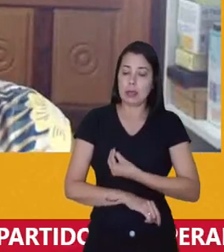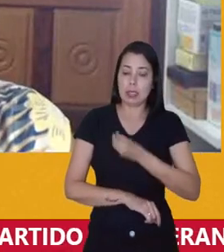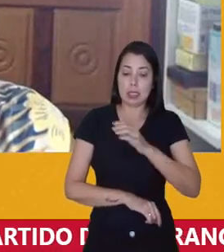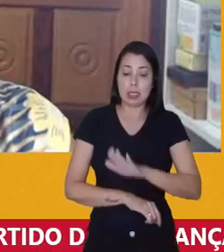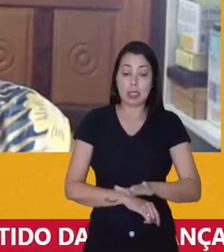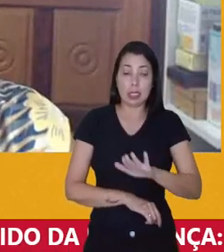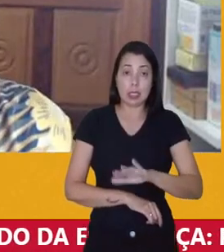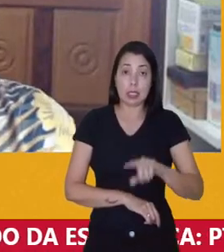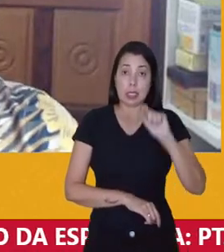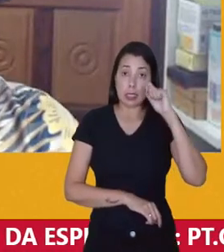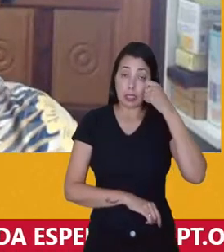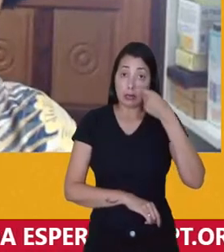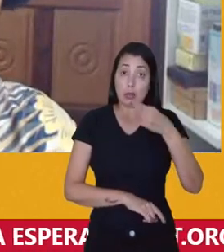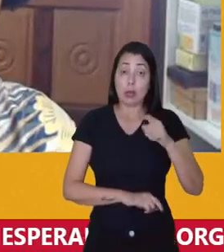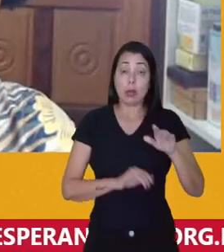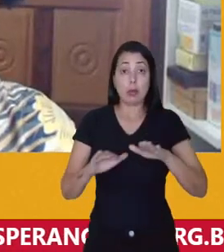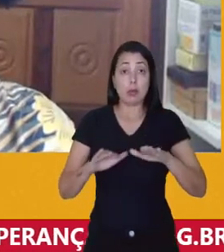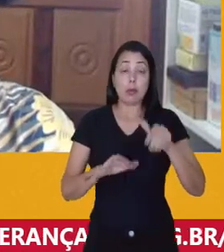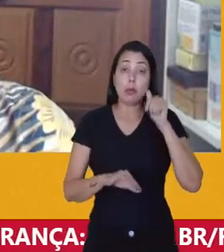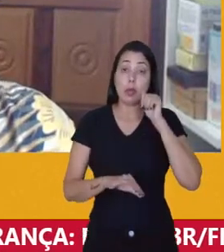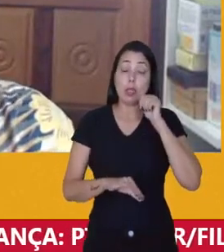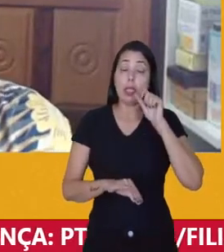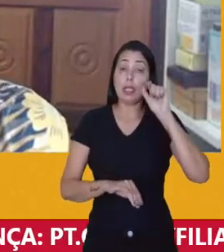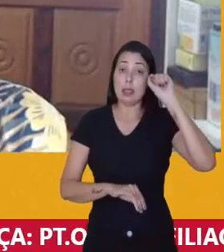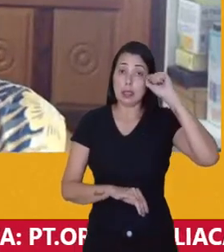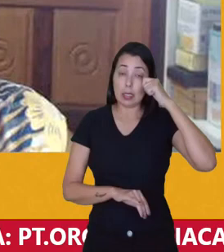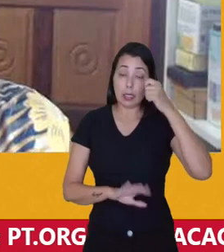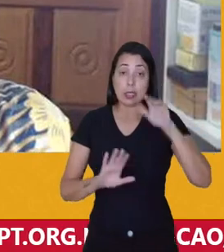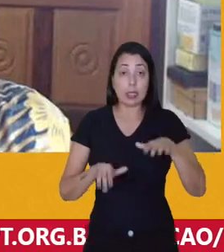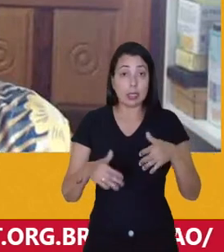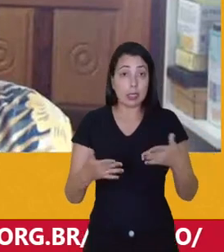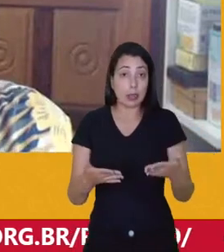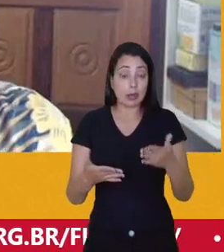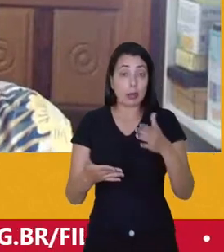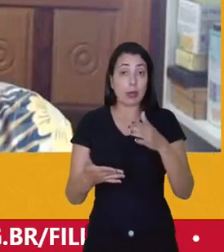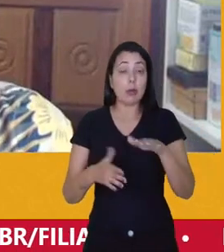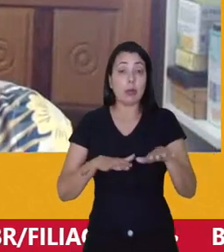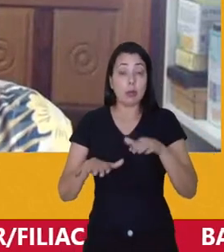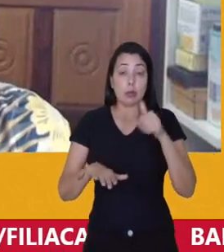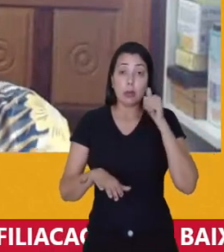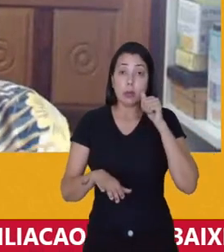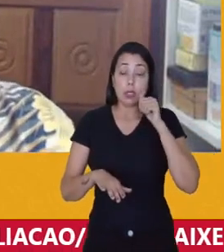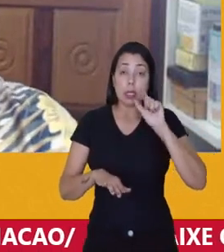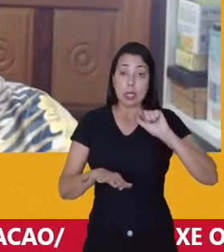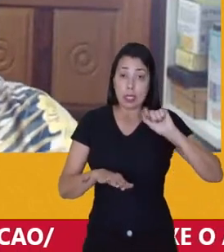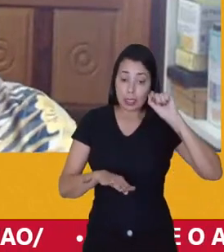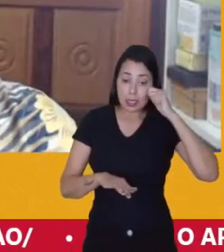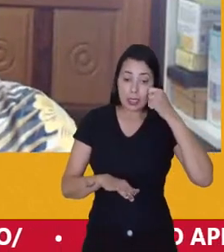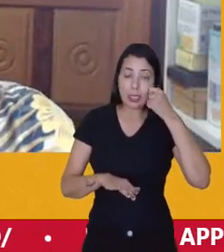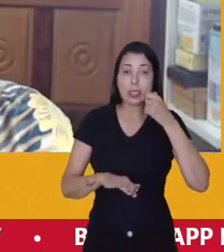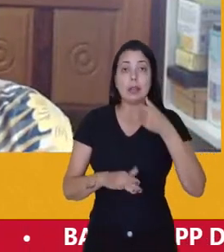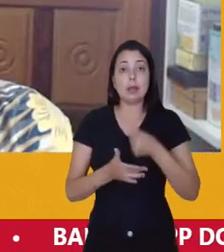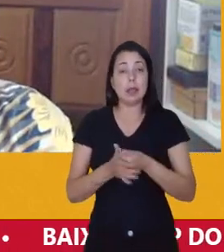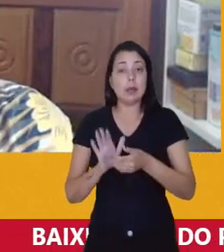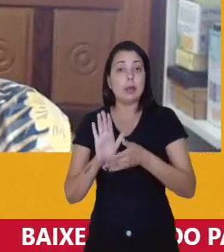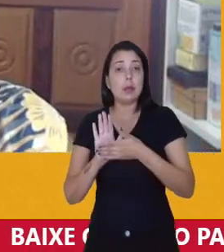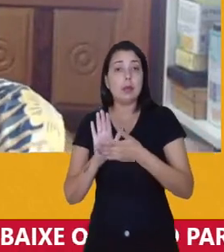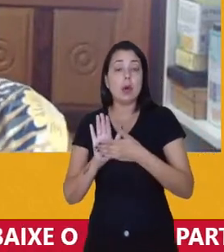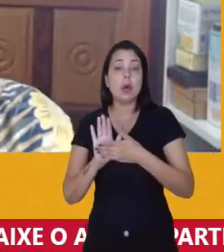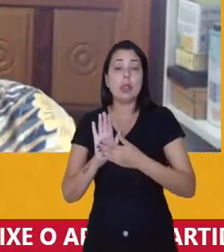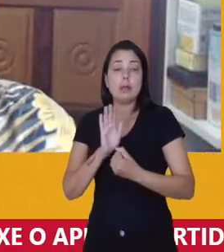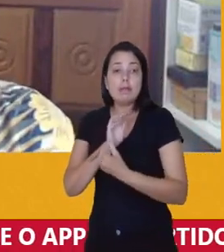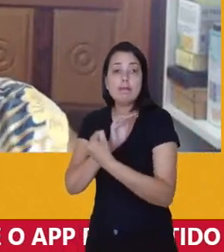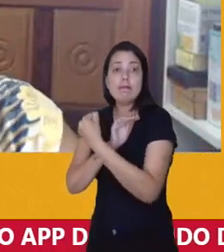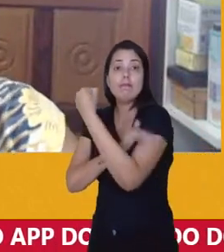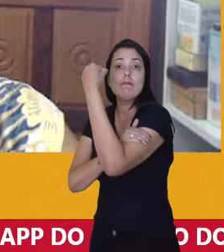infâncias, foi o movimento de mulheres negras. Então, o movimento de mulheres negras pautou para o movimento feminista, né, para